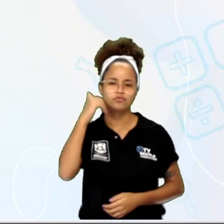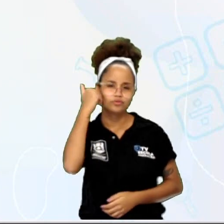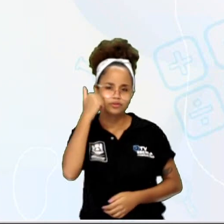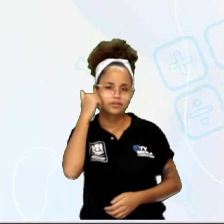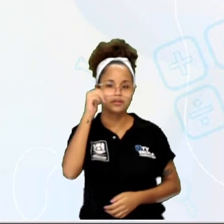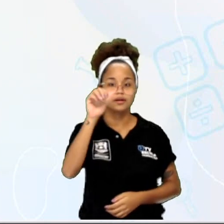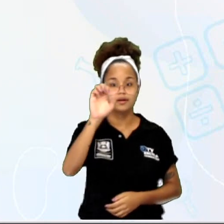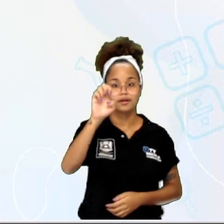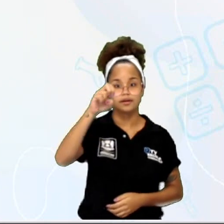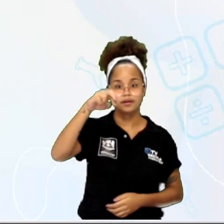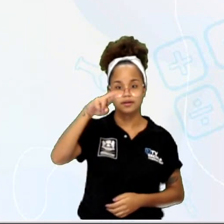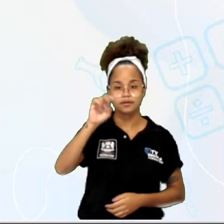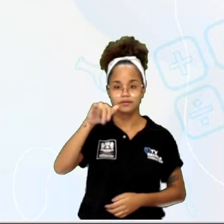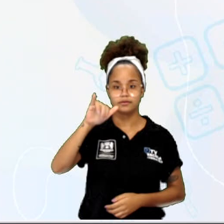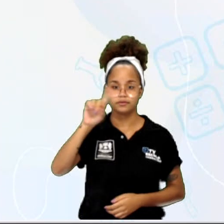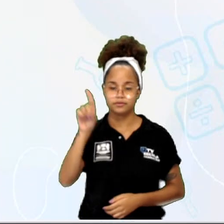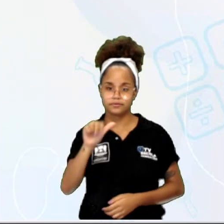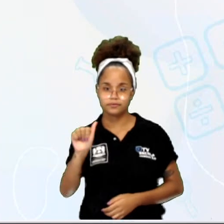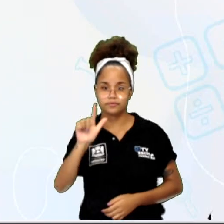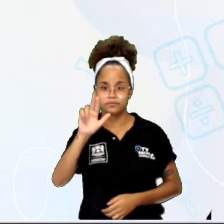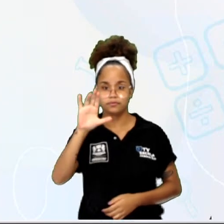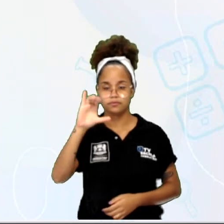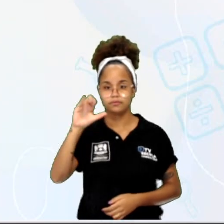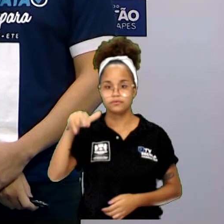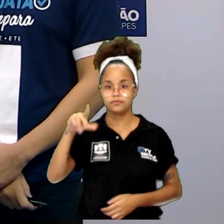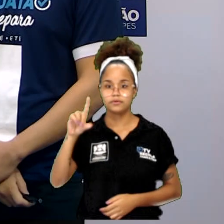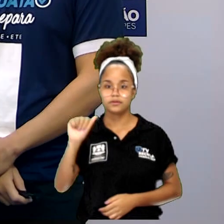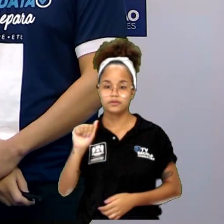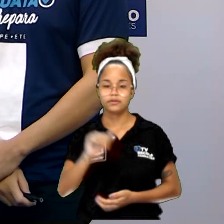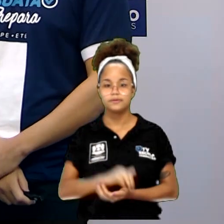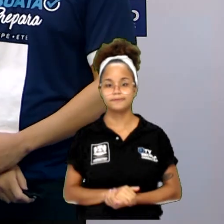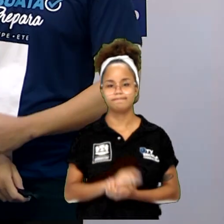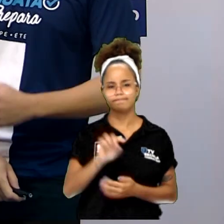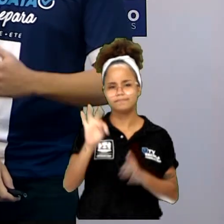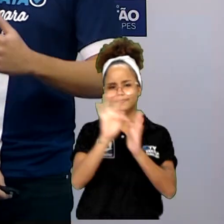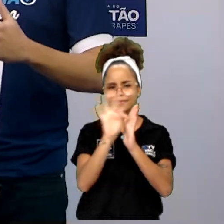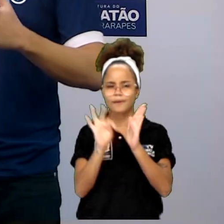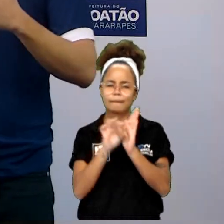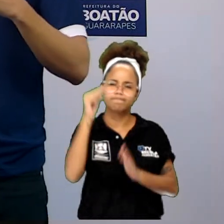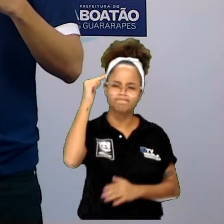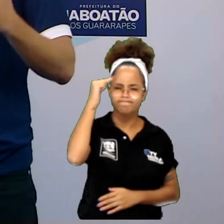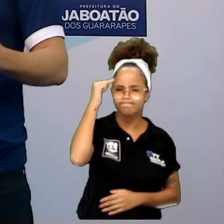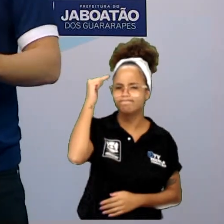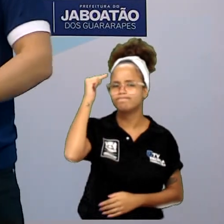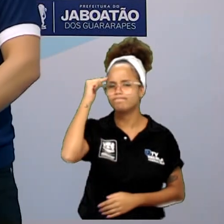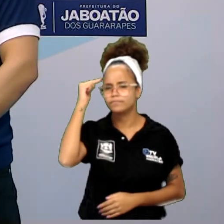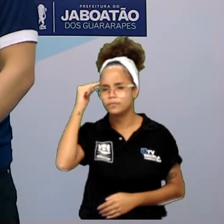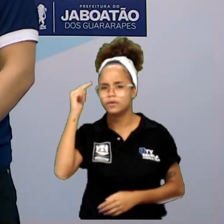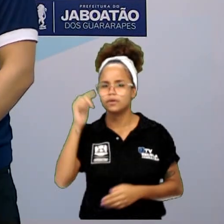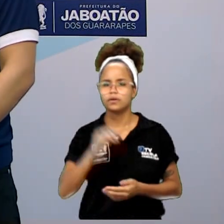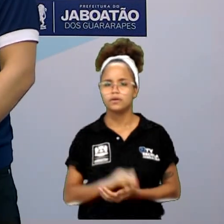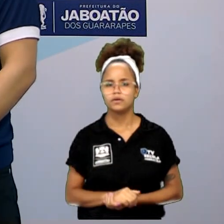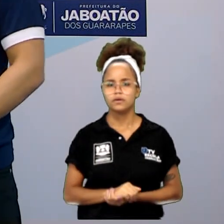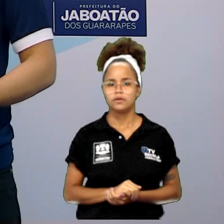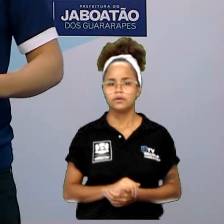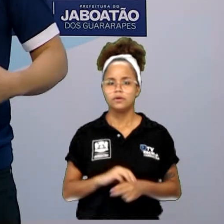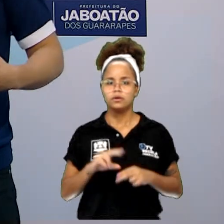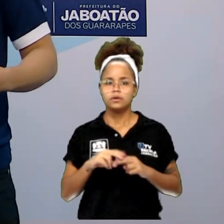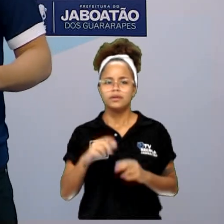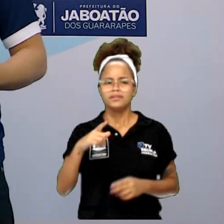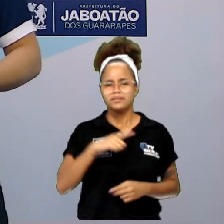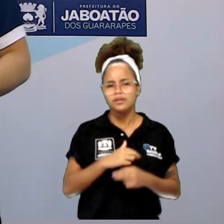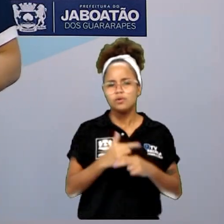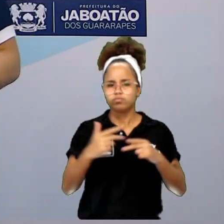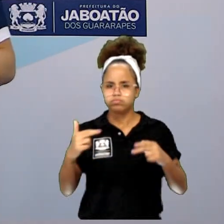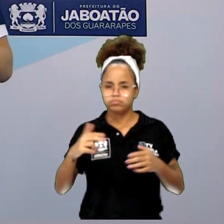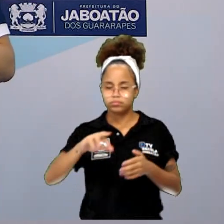Parem de falar mal da rotina. Pessoal, esse texto leva a gente a fazer uma reflexão sobre essa questão da intergenericidade. Existem alguns